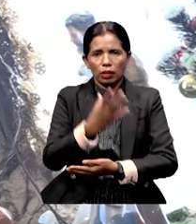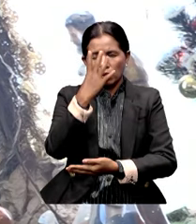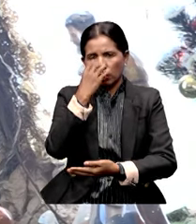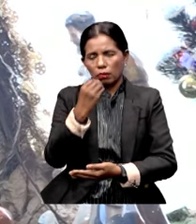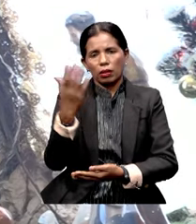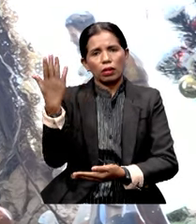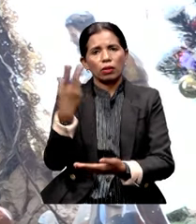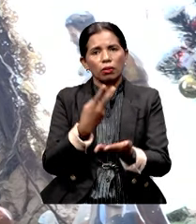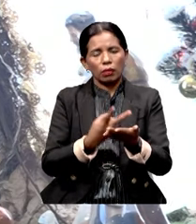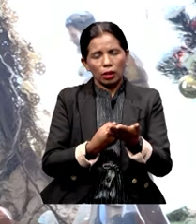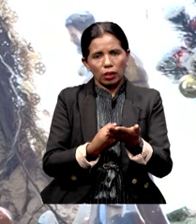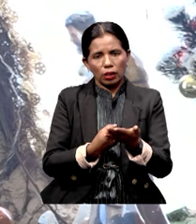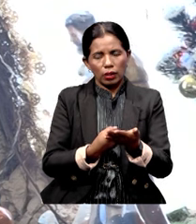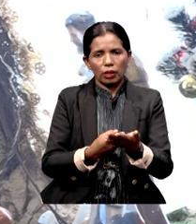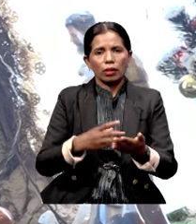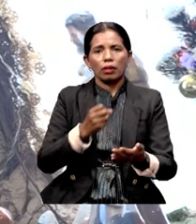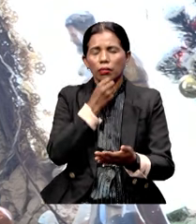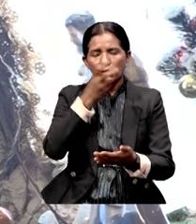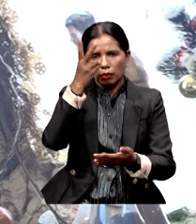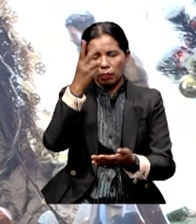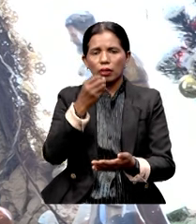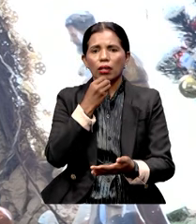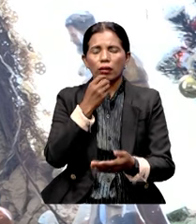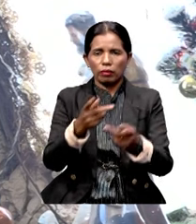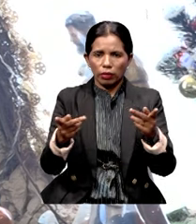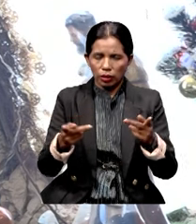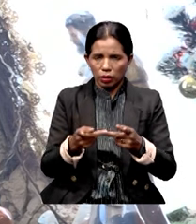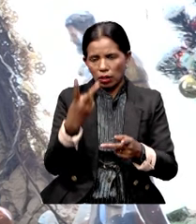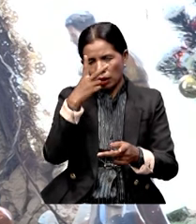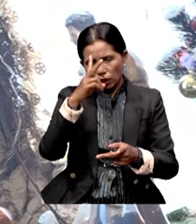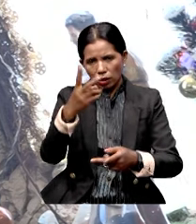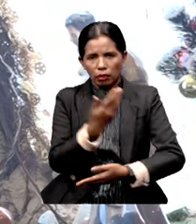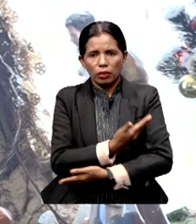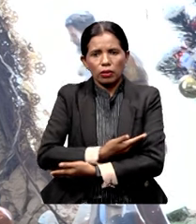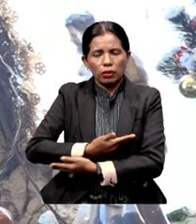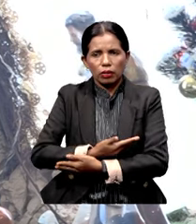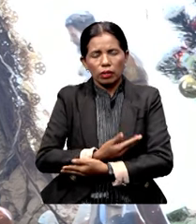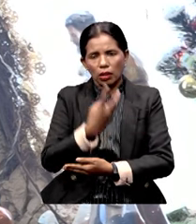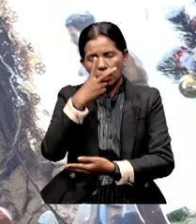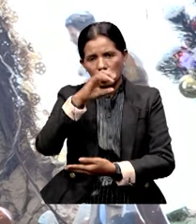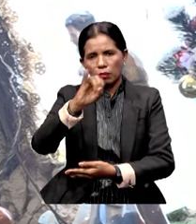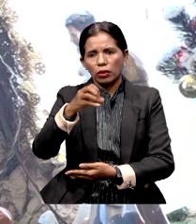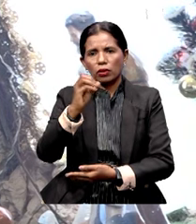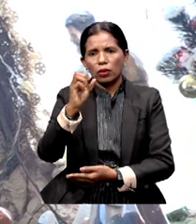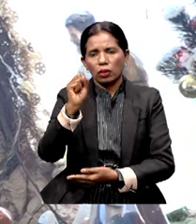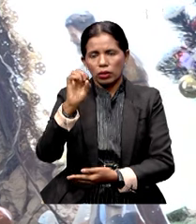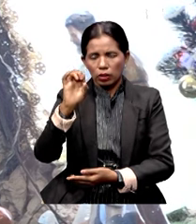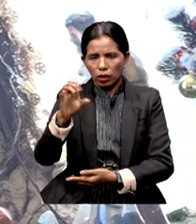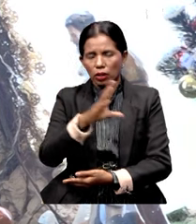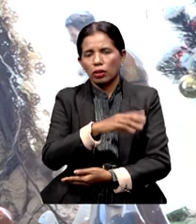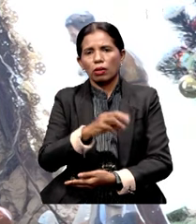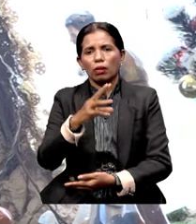fatin. Hateke ba kosok on niena bilen. Hare ba Jose no Maria